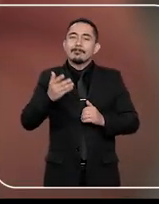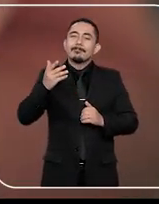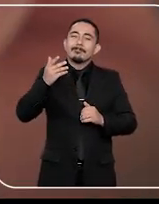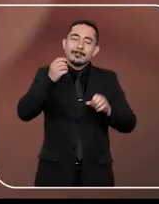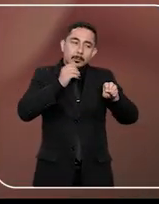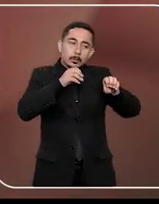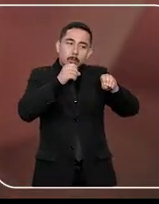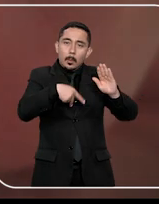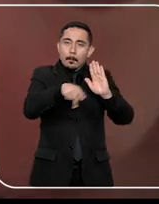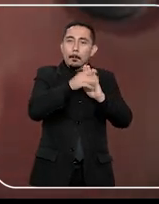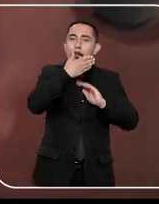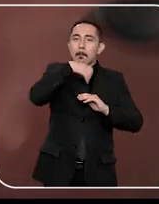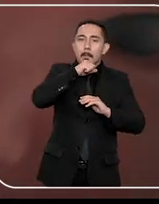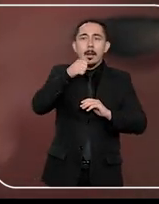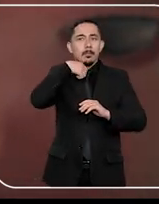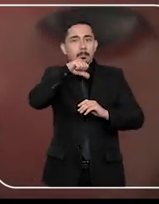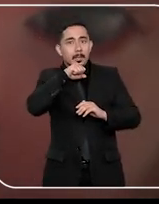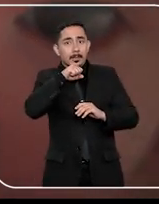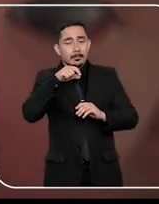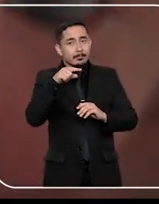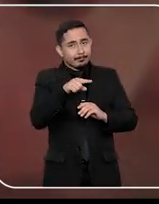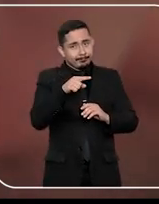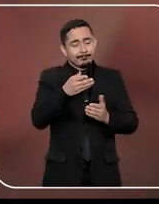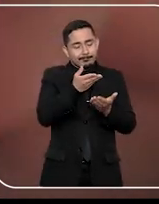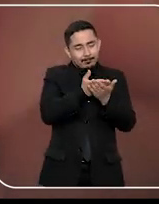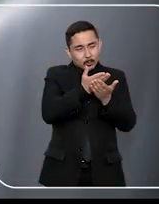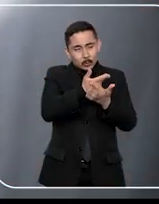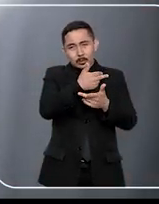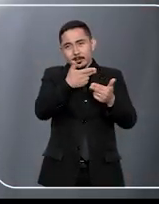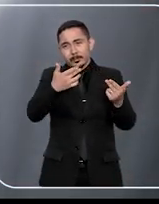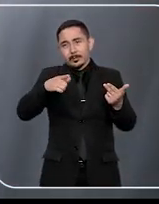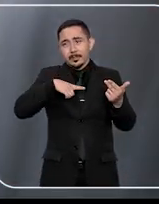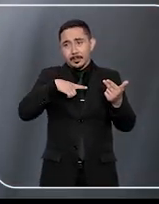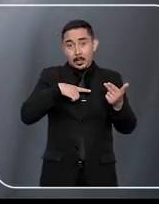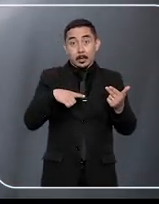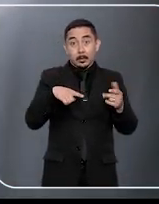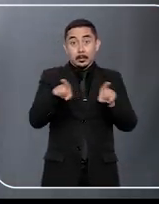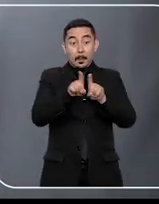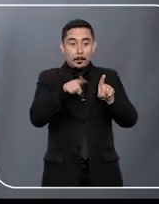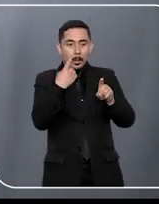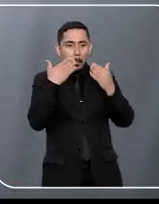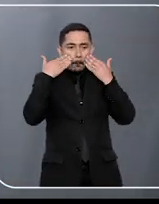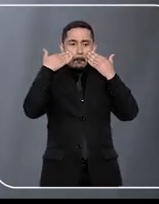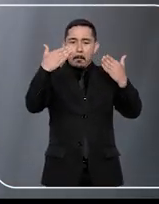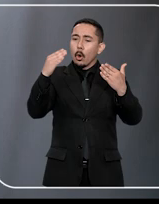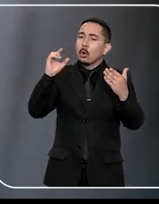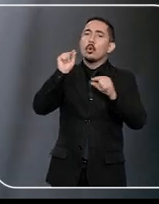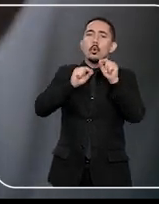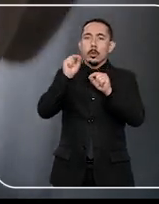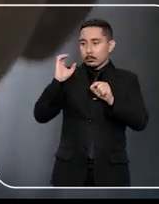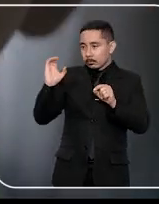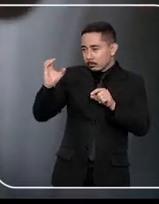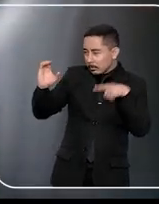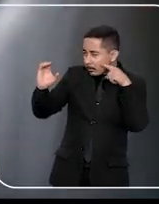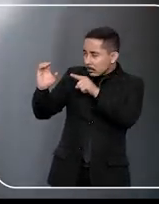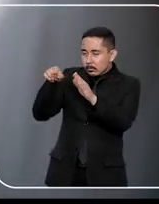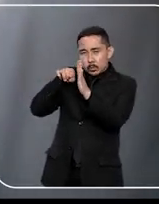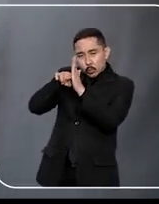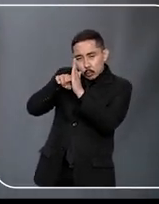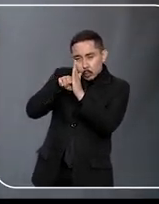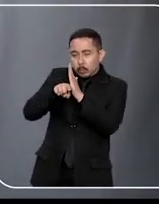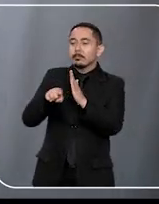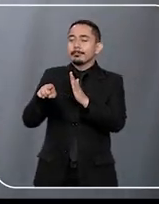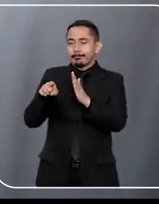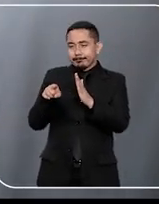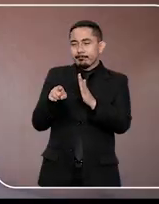parental, ela vem sendo cada vez mais estudada e a gente tem cada vez mais evidência científica de que